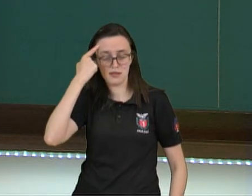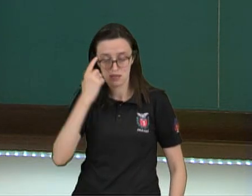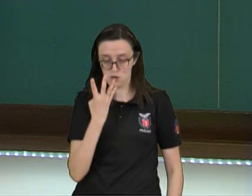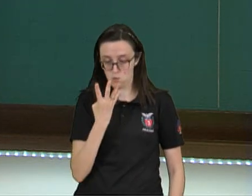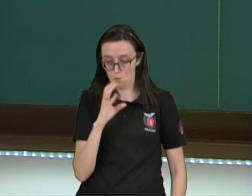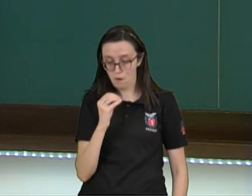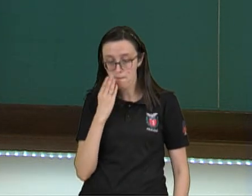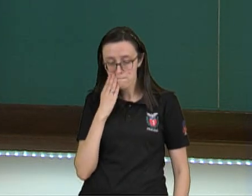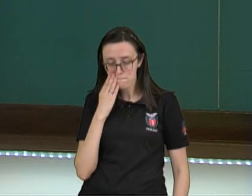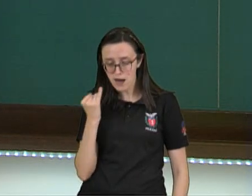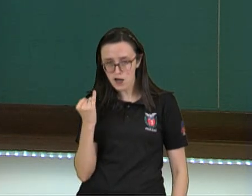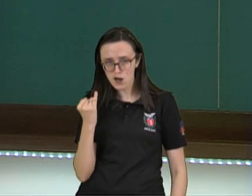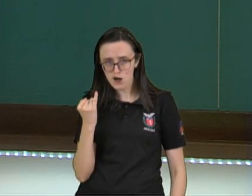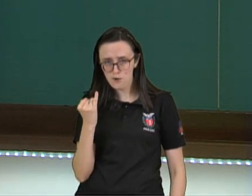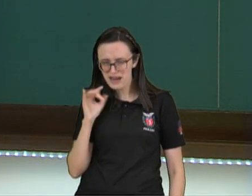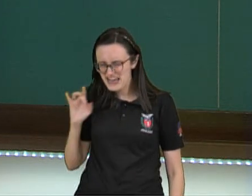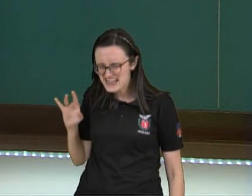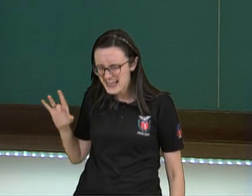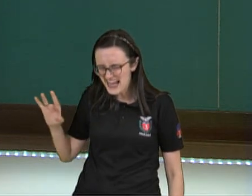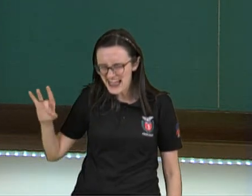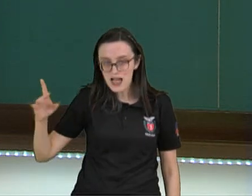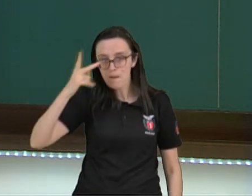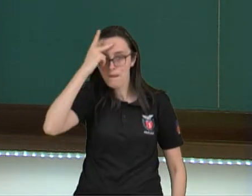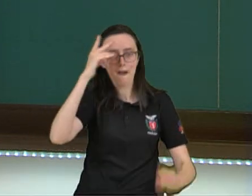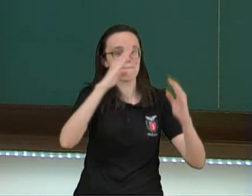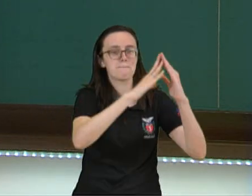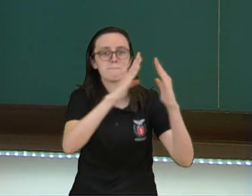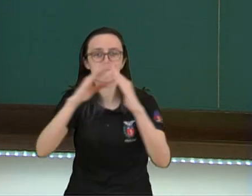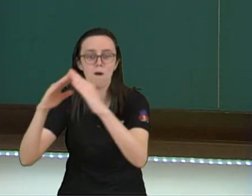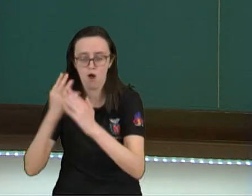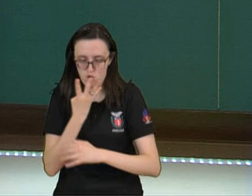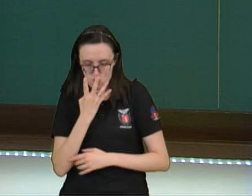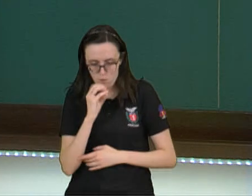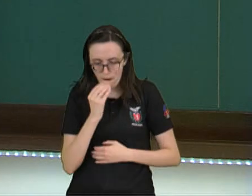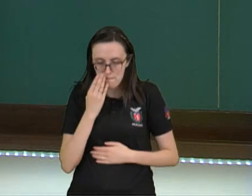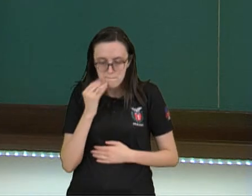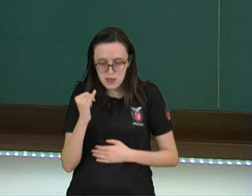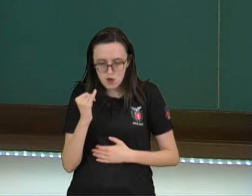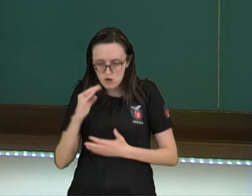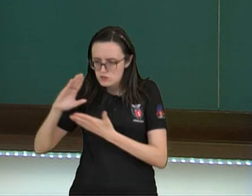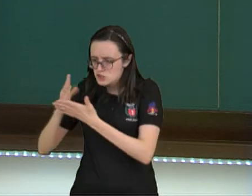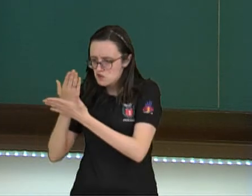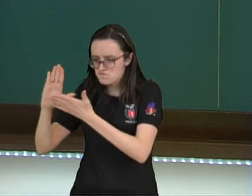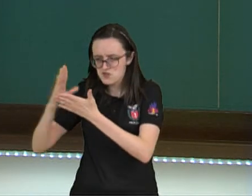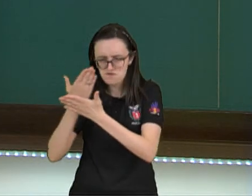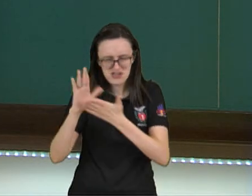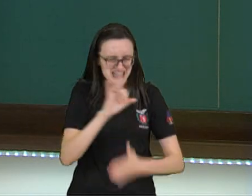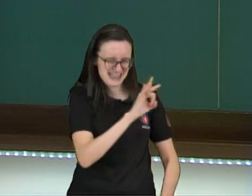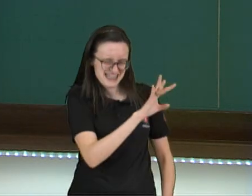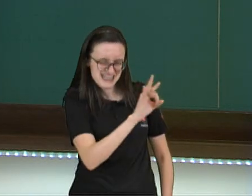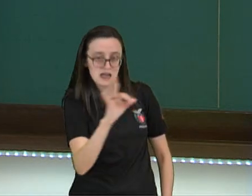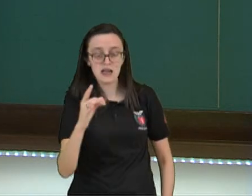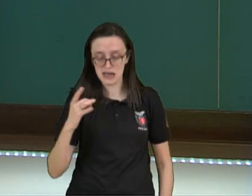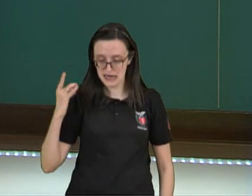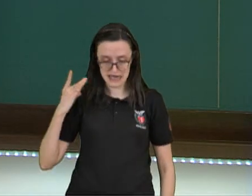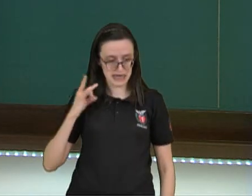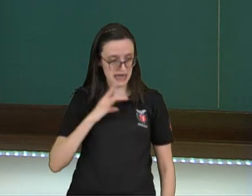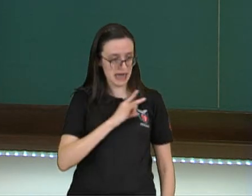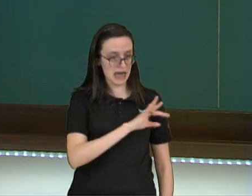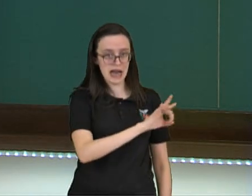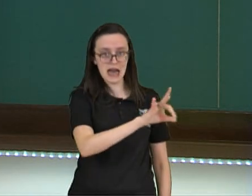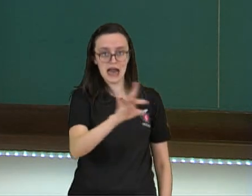dividir por pessoa, pelos habitantes da China, qual basicamente é o valor que cada pessoa,